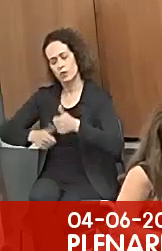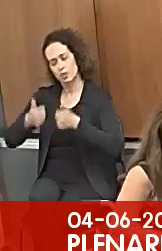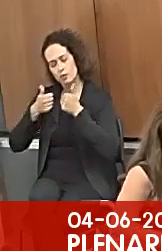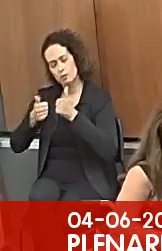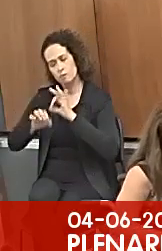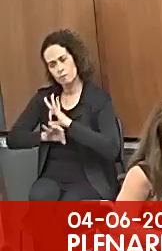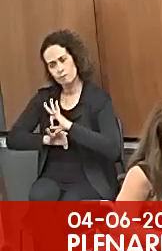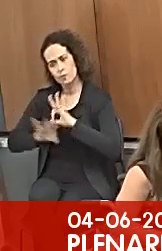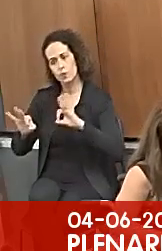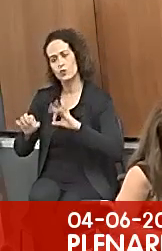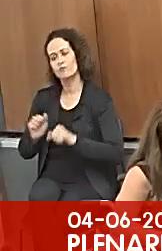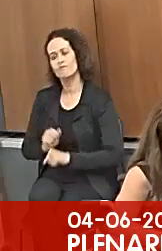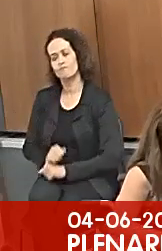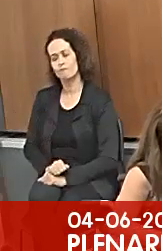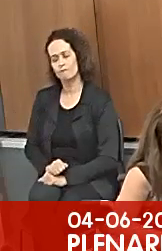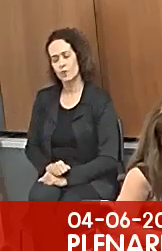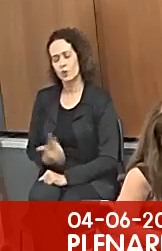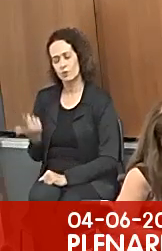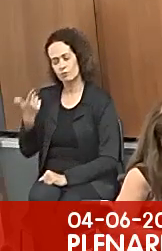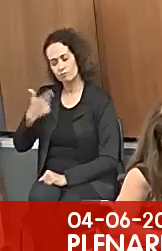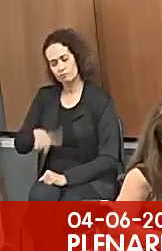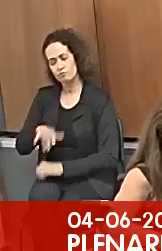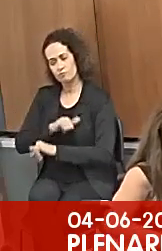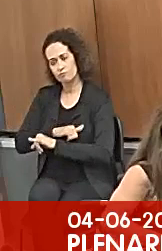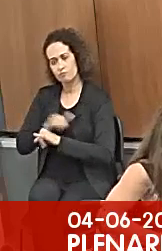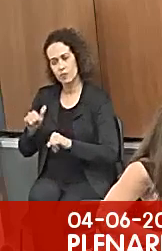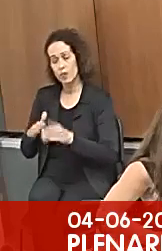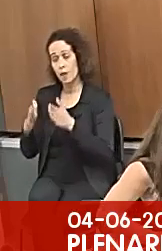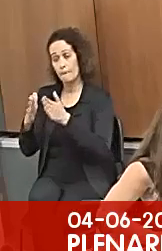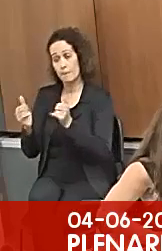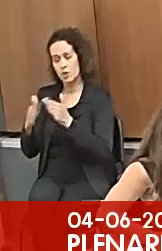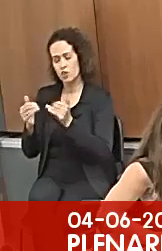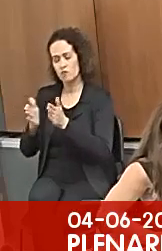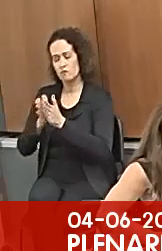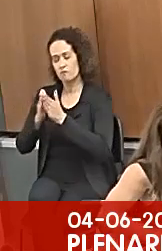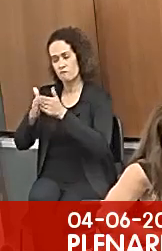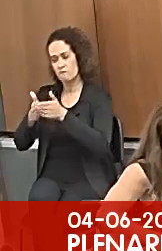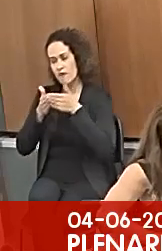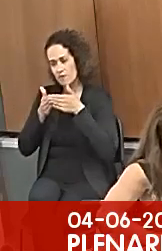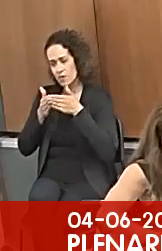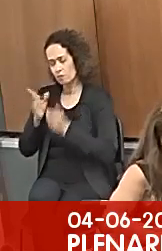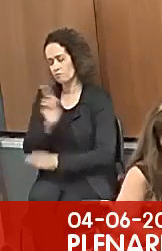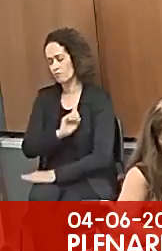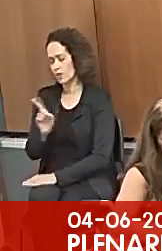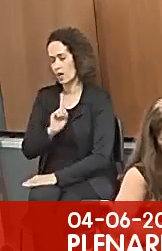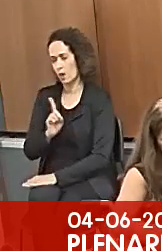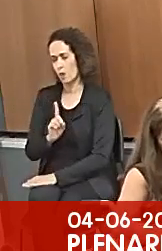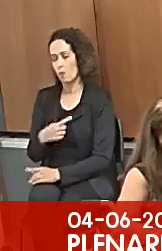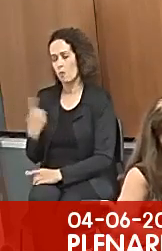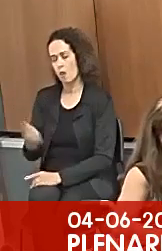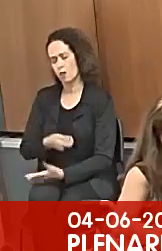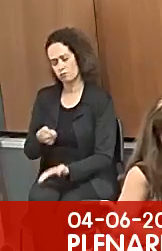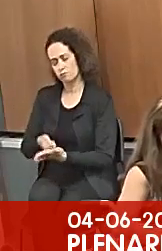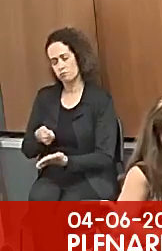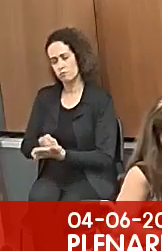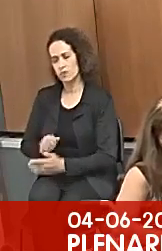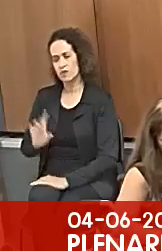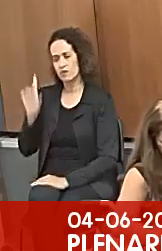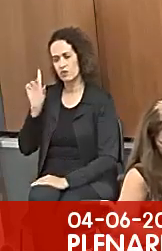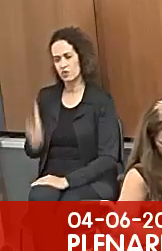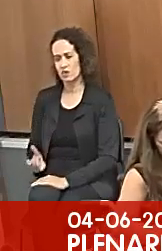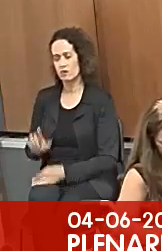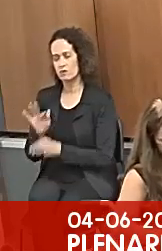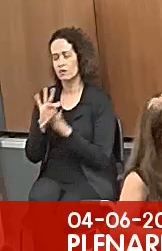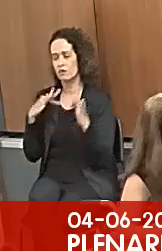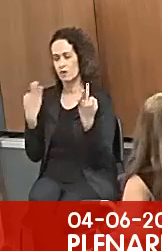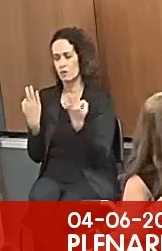qualificados. E volto na mesma tecla, não estamos pedindo favor nenhum, nós estamos exigindo os nossos direitos, direitos da